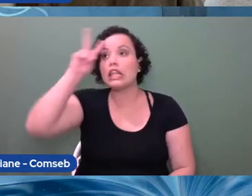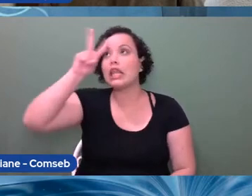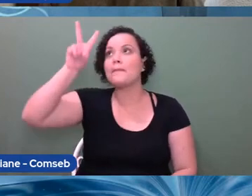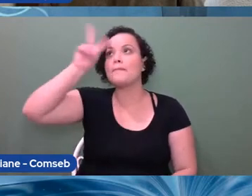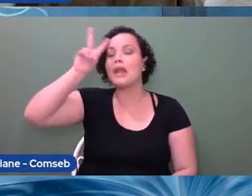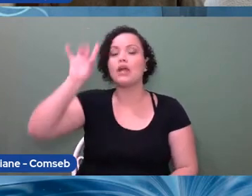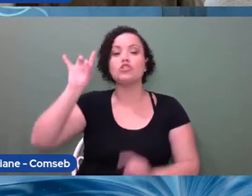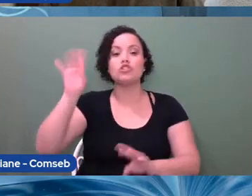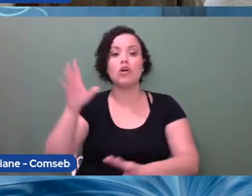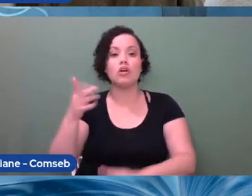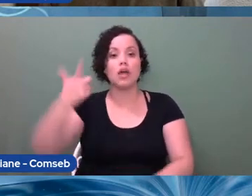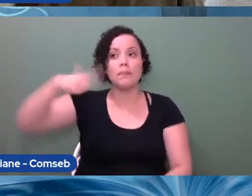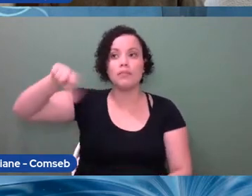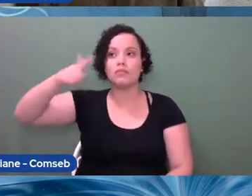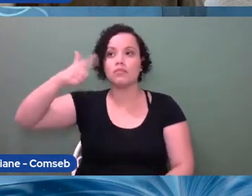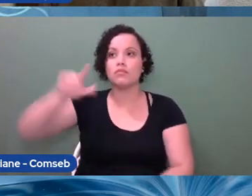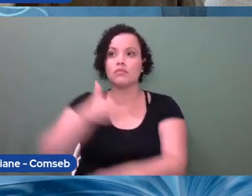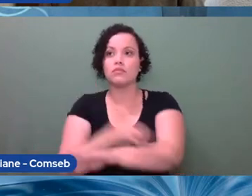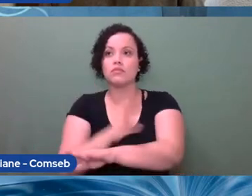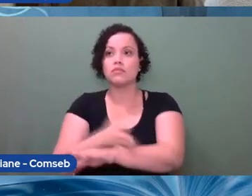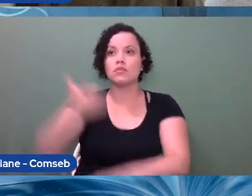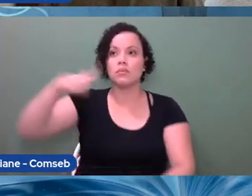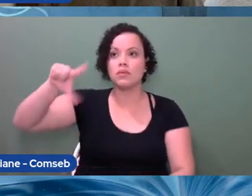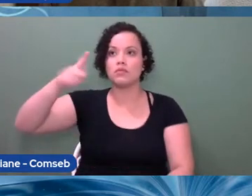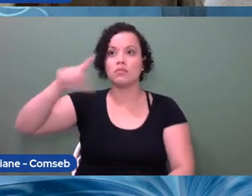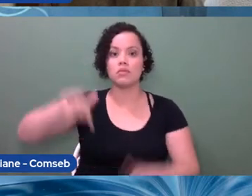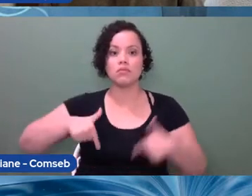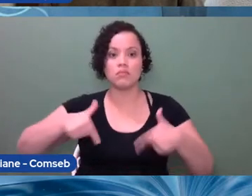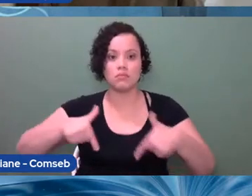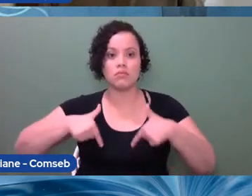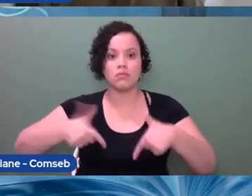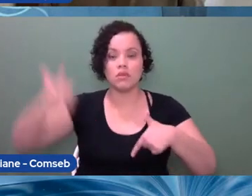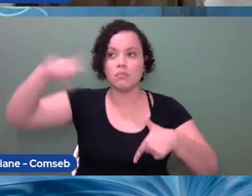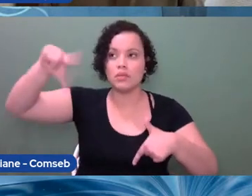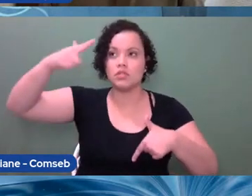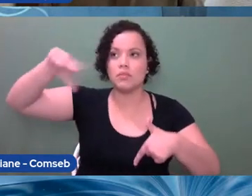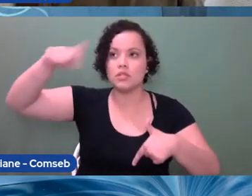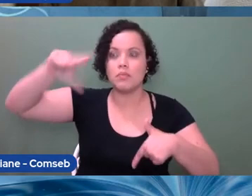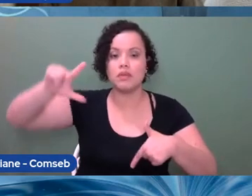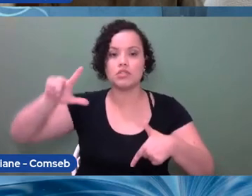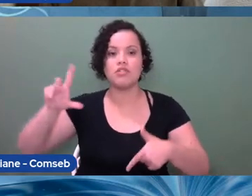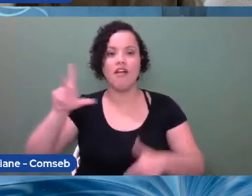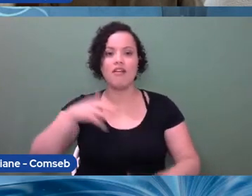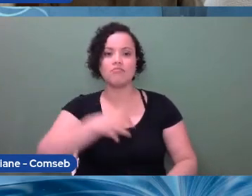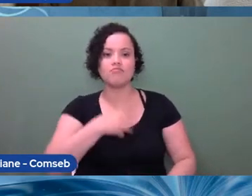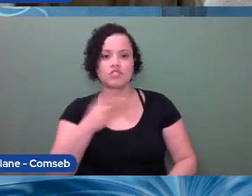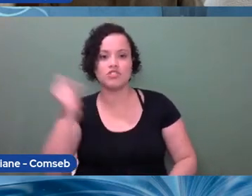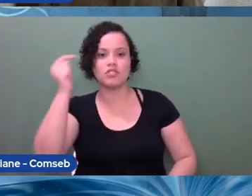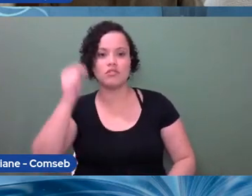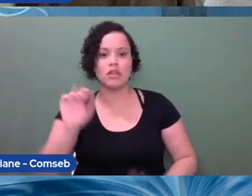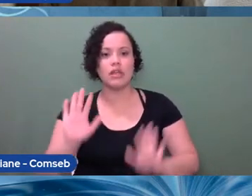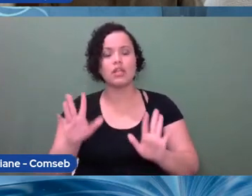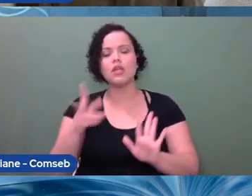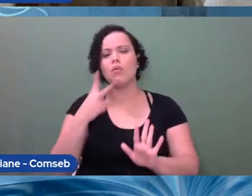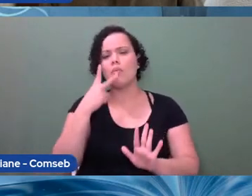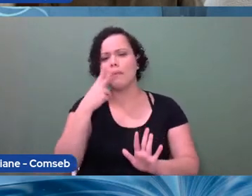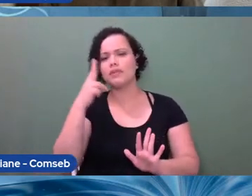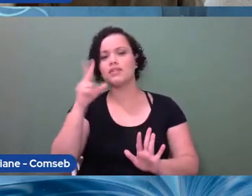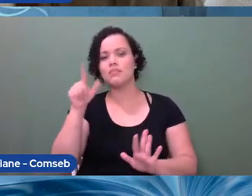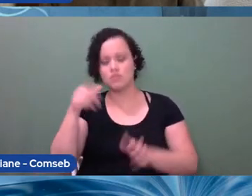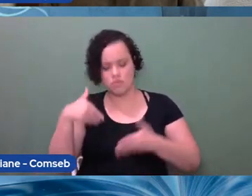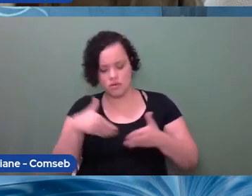repetitivo automático, isso é instintivo. Então, vejam, esse é o caminho que Deus